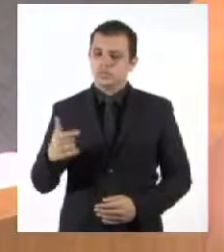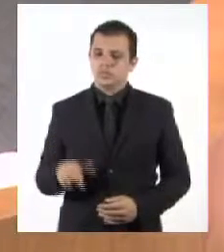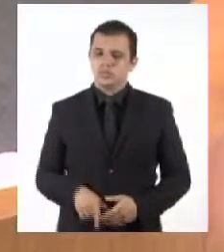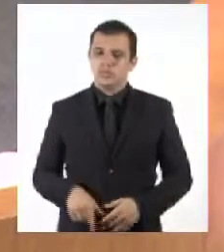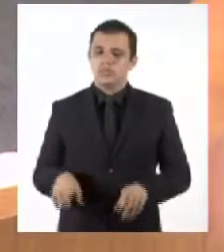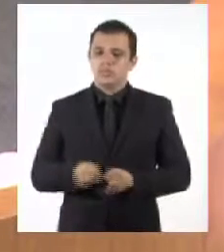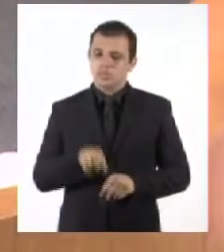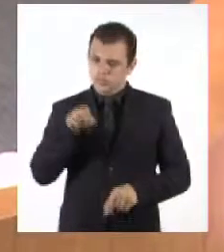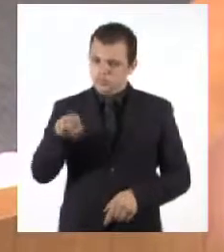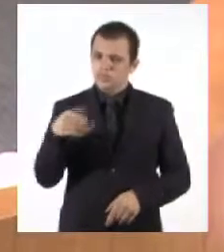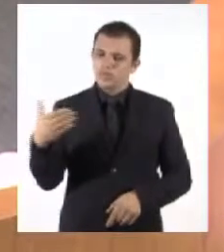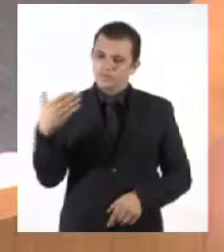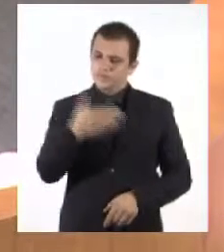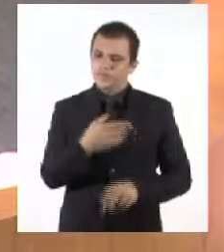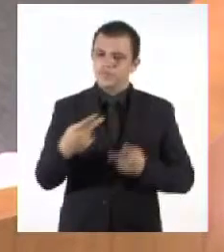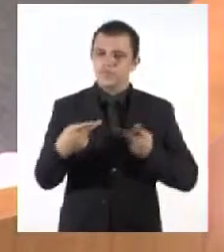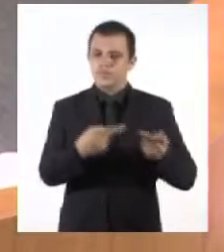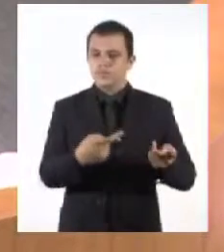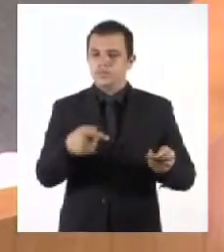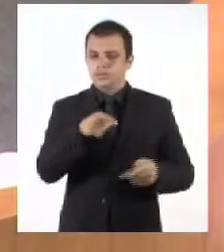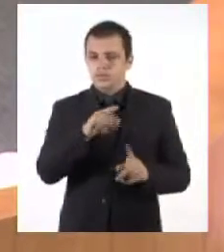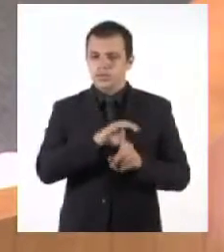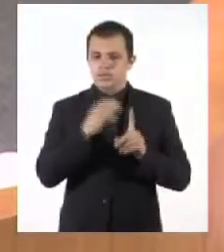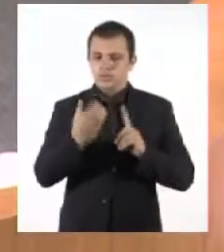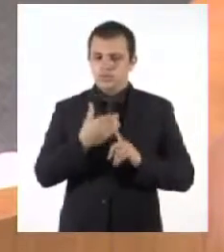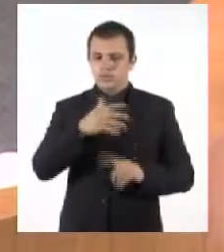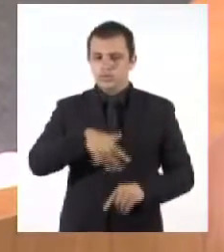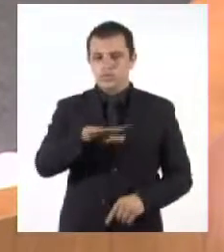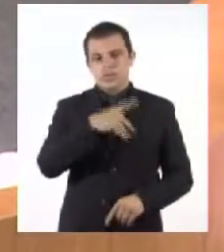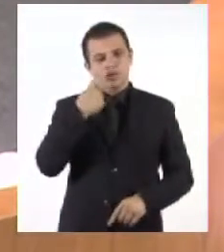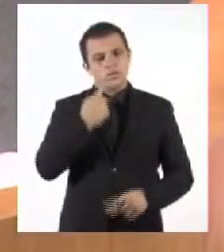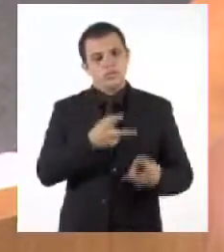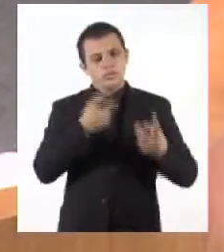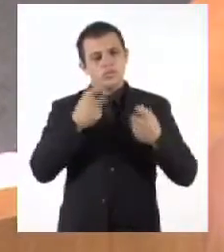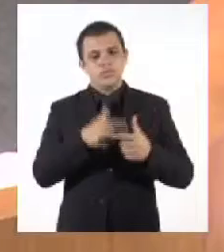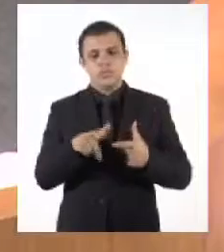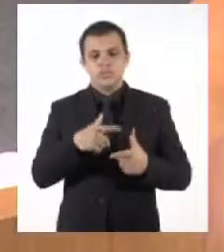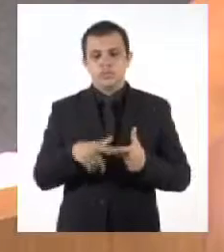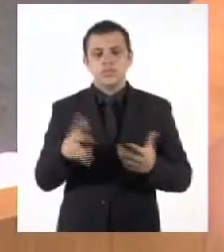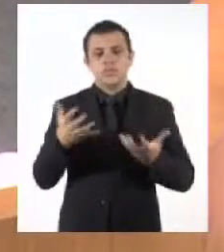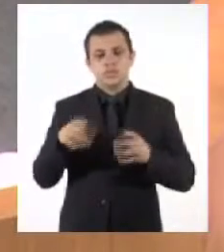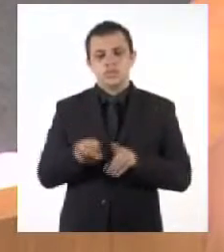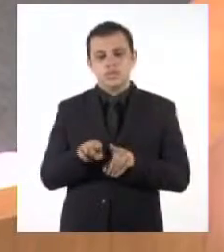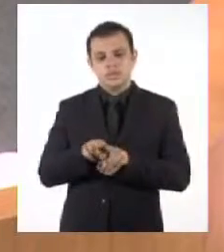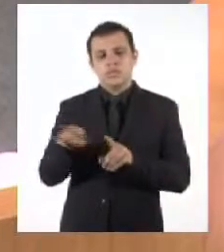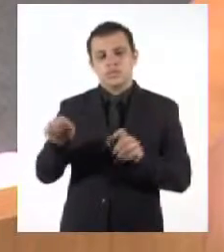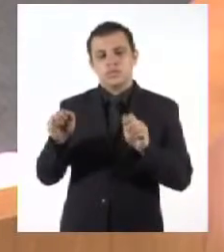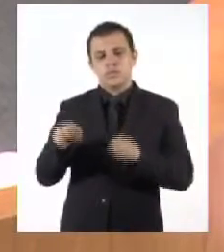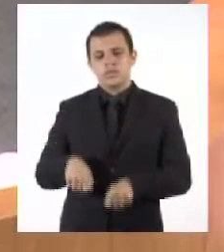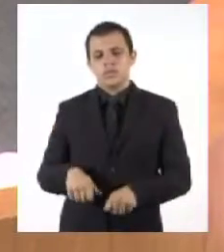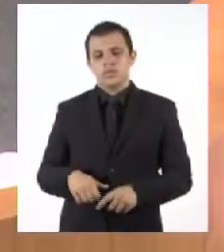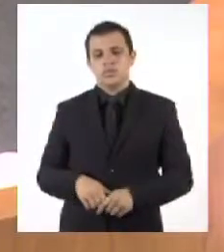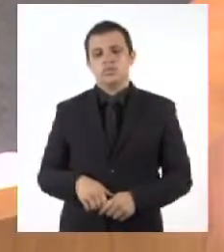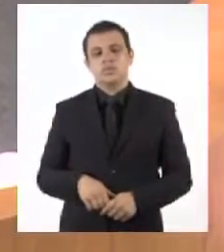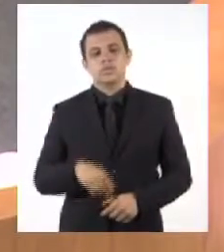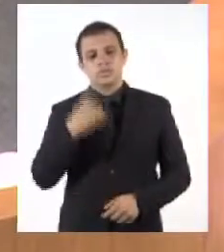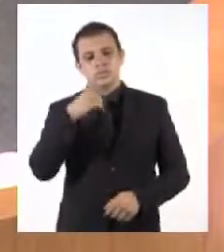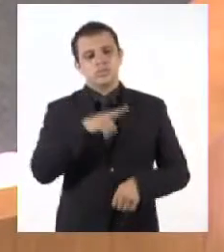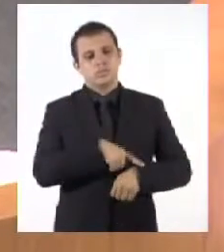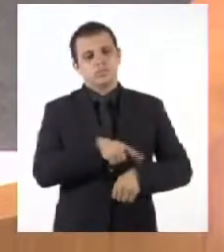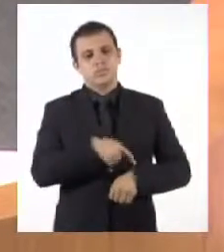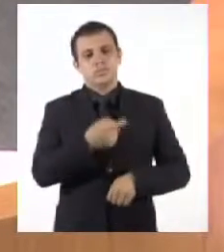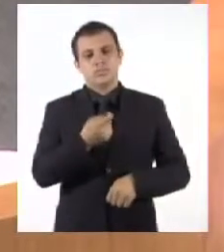foi visitar a comunidade, viu como aquilo é grave e queria que Vossa Excelência nos explicasse. Vamos, deputado.